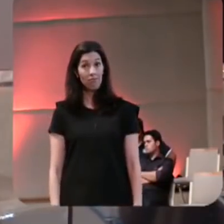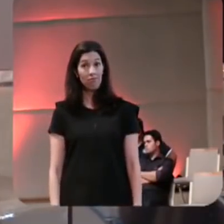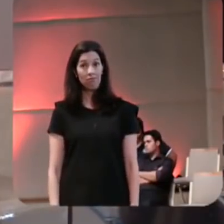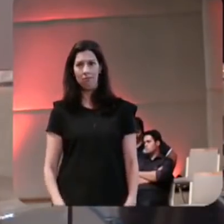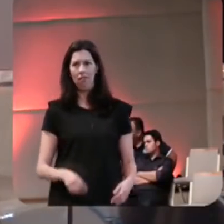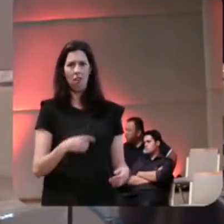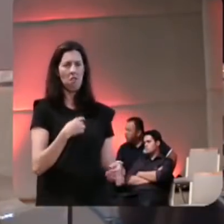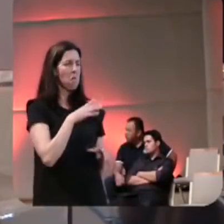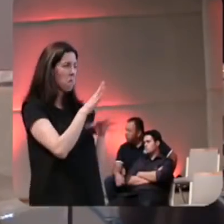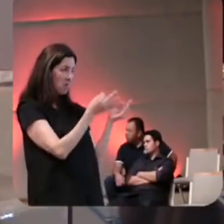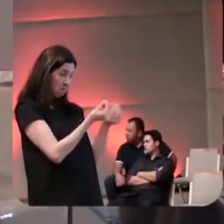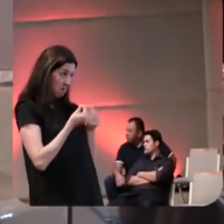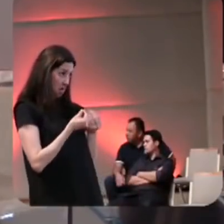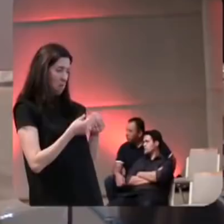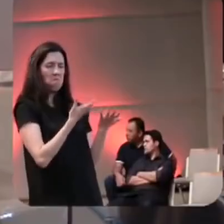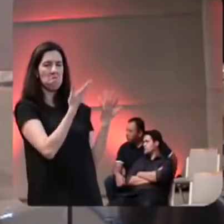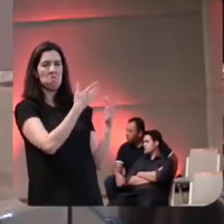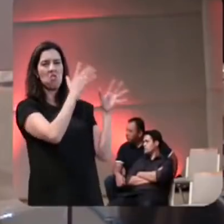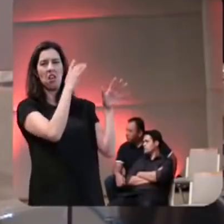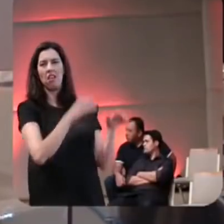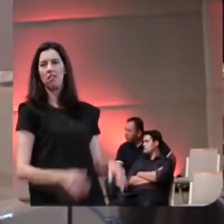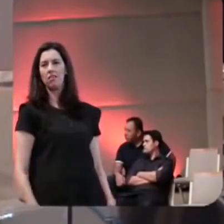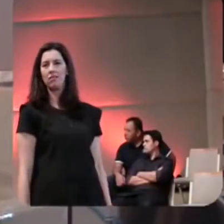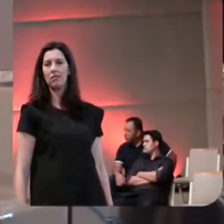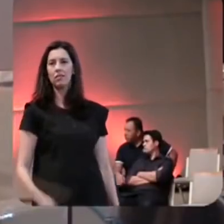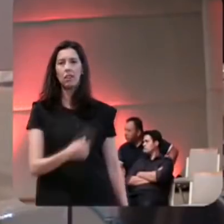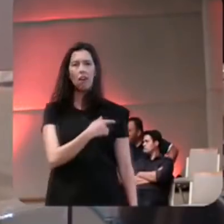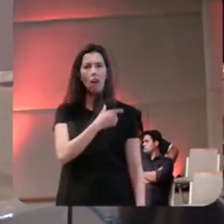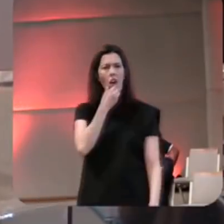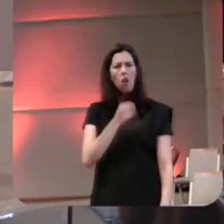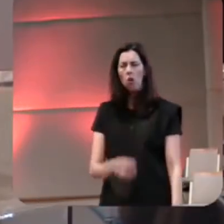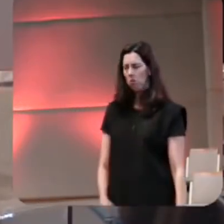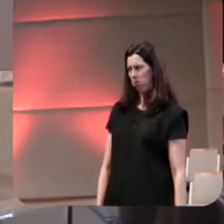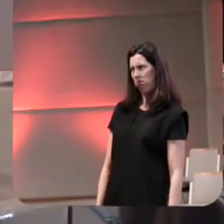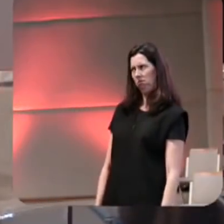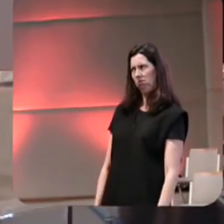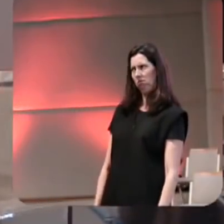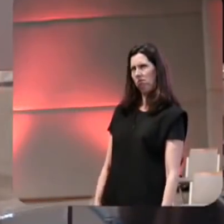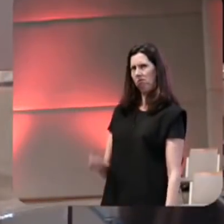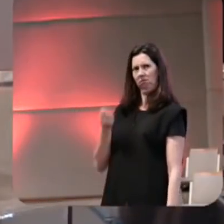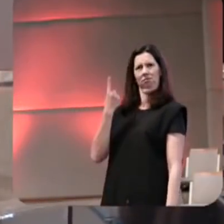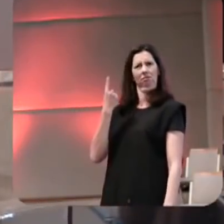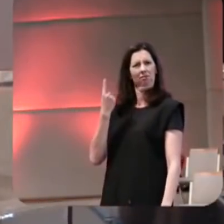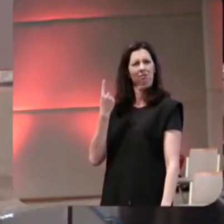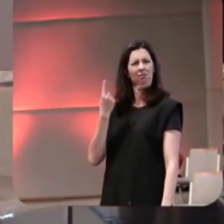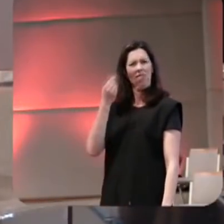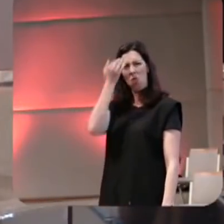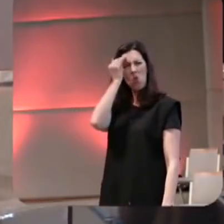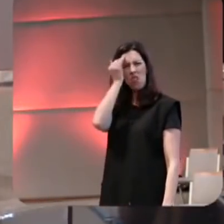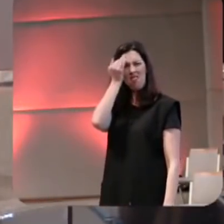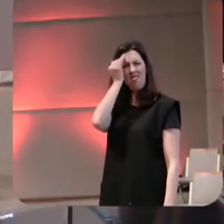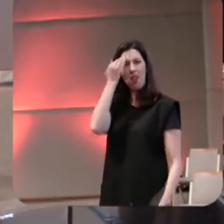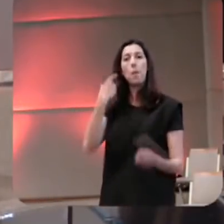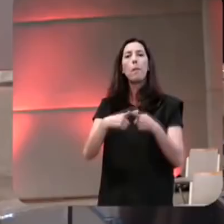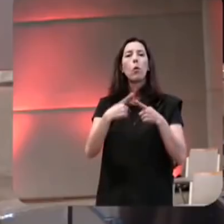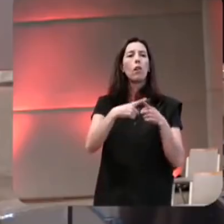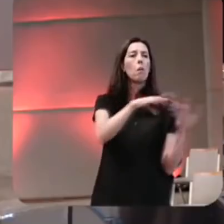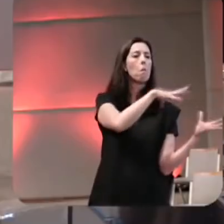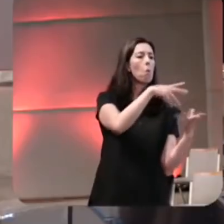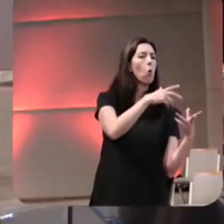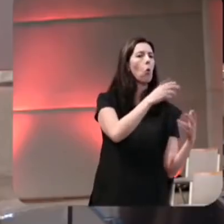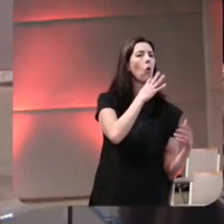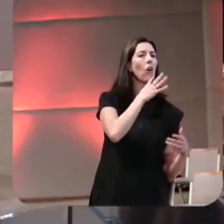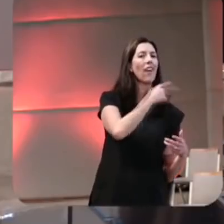E aquele homem não entende nada, porque no mundo não é assim que funciona. Enquanto ele está voltando,